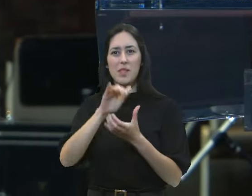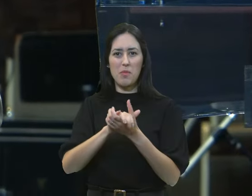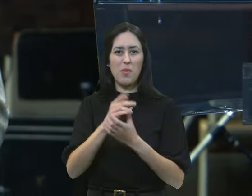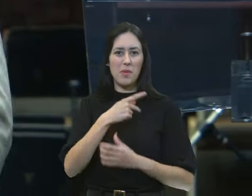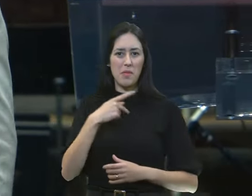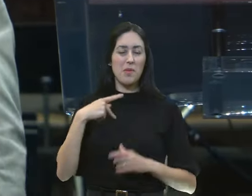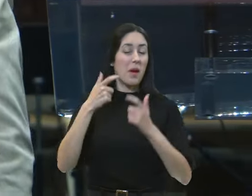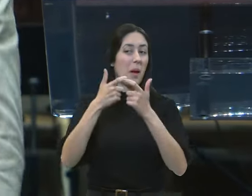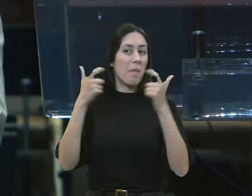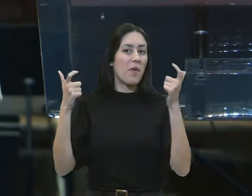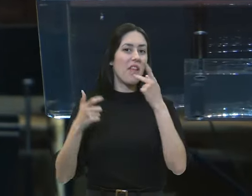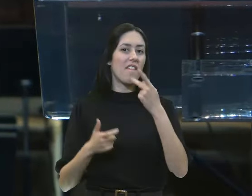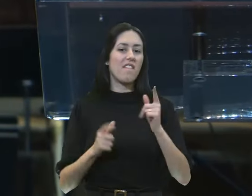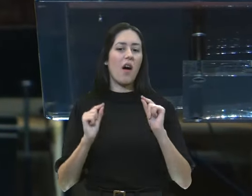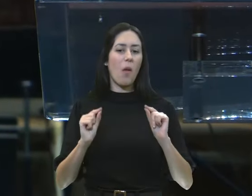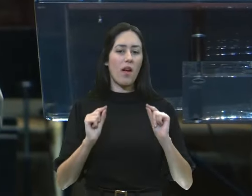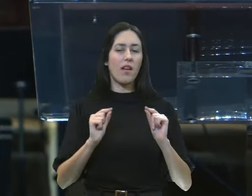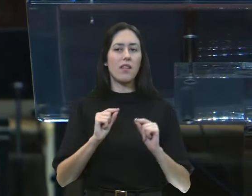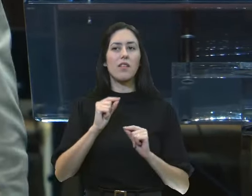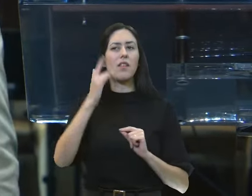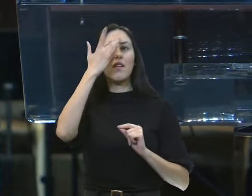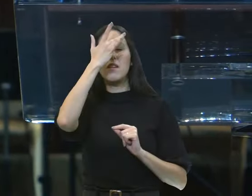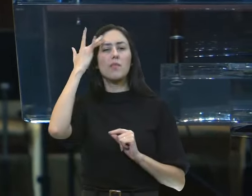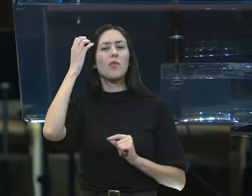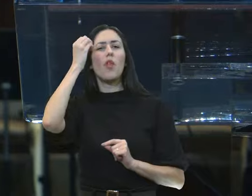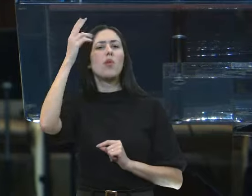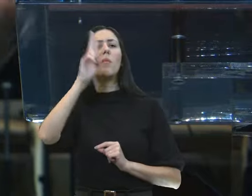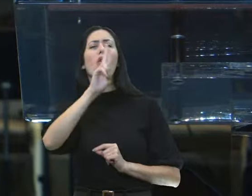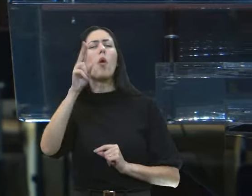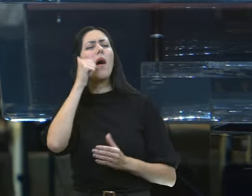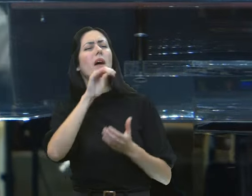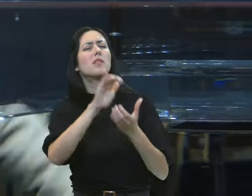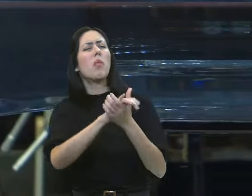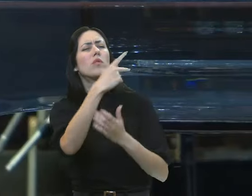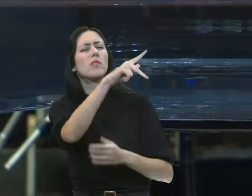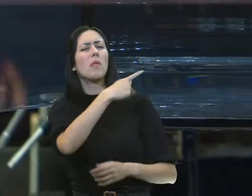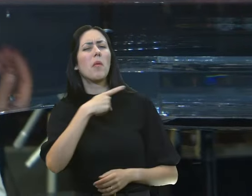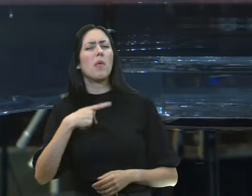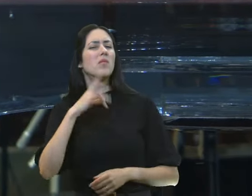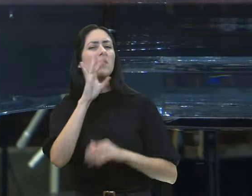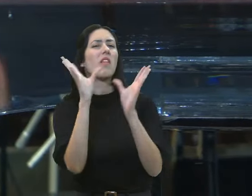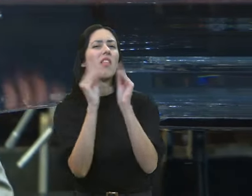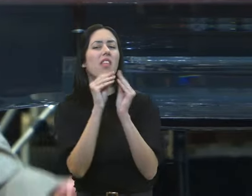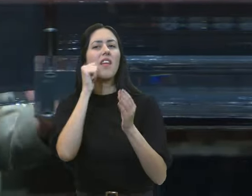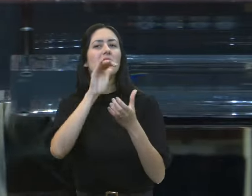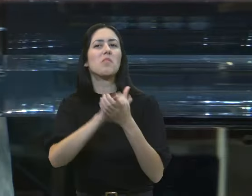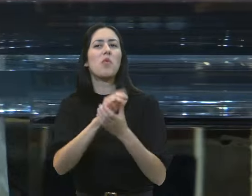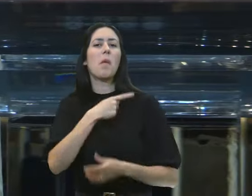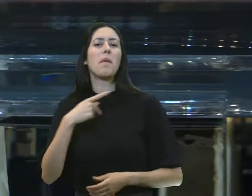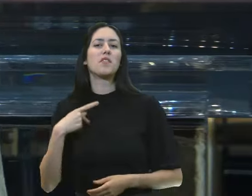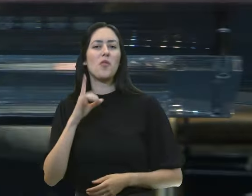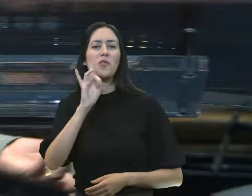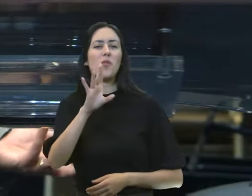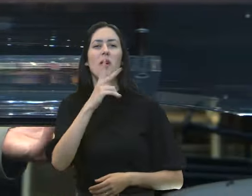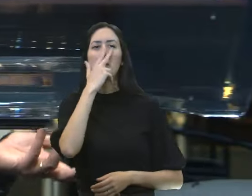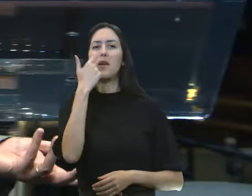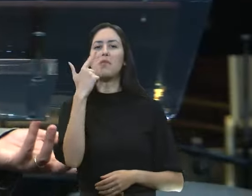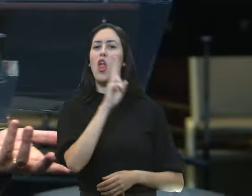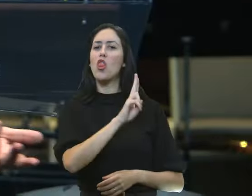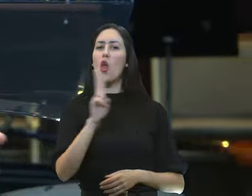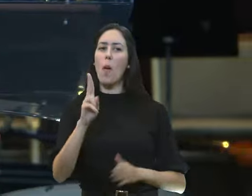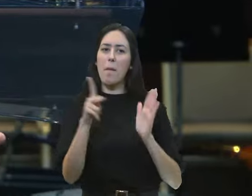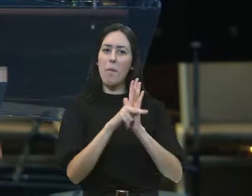o pessoal diz isso, né? Que o pessoal não lembra qual é o nome da esposa do pastor. A esposa do pastor, né? Parece que não tem nem identidade às